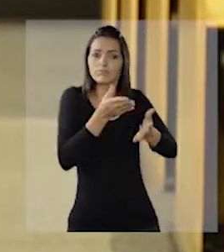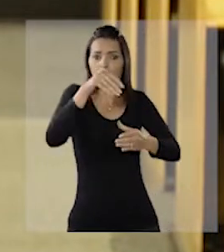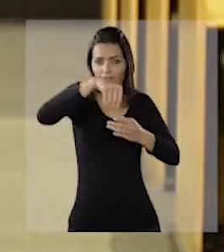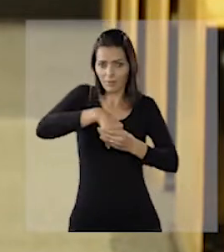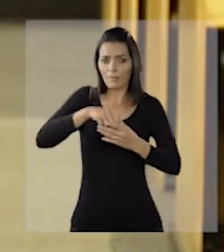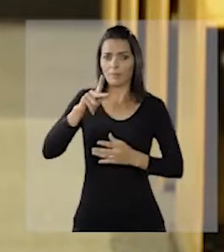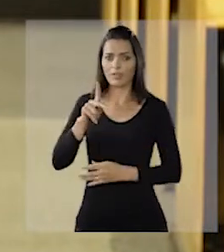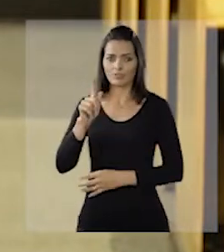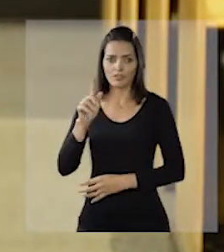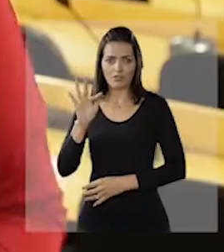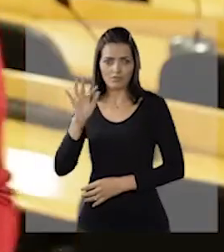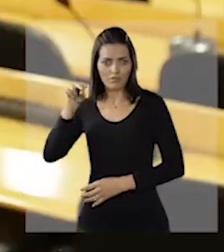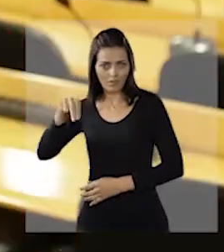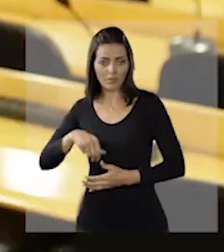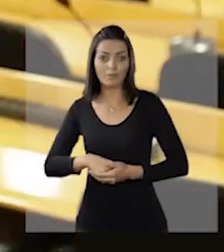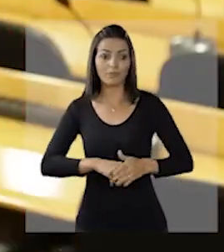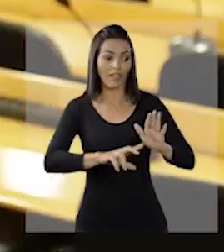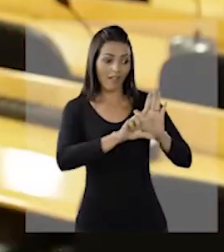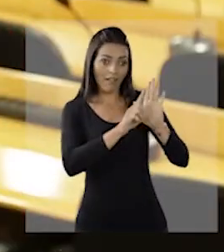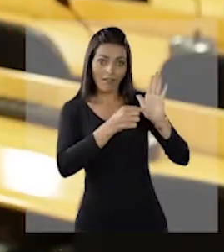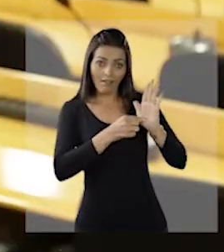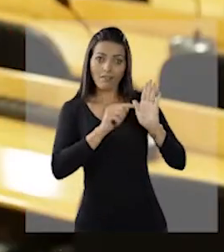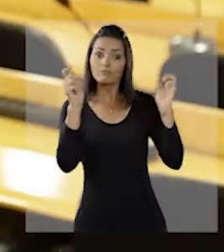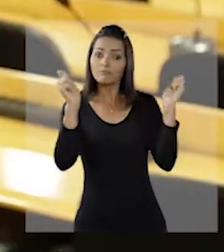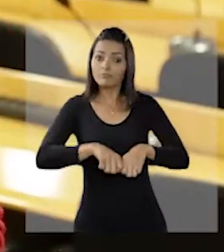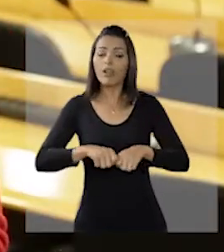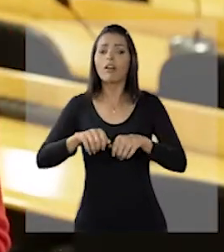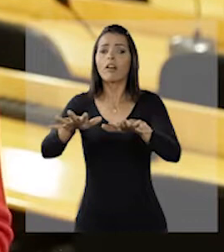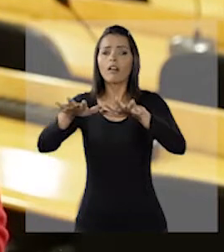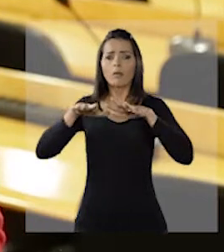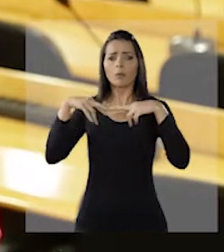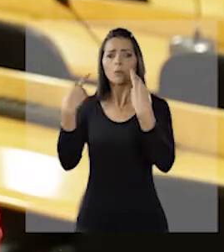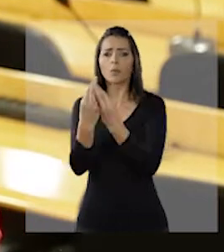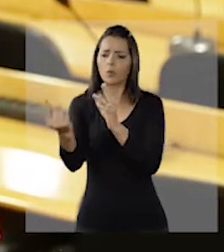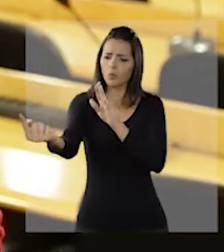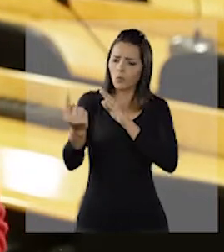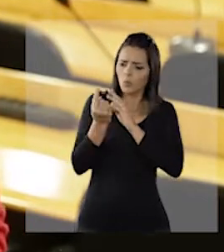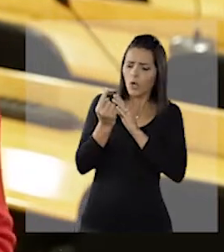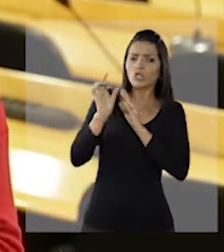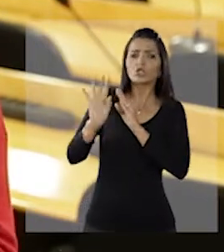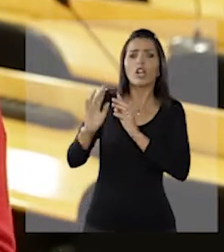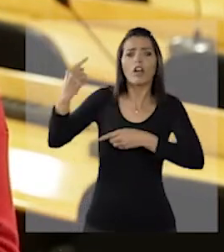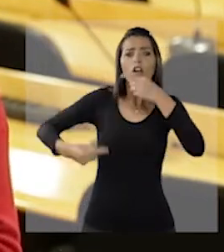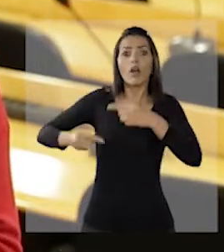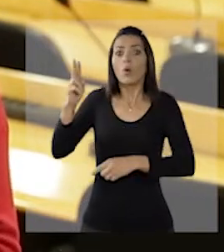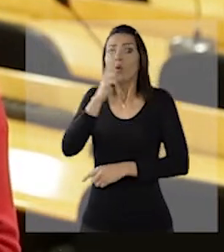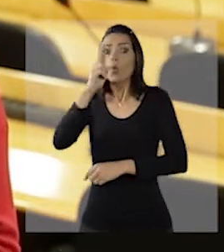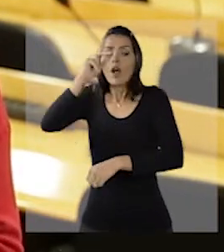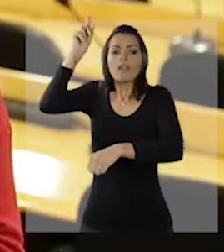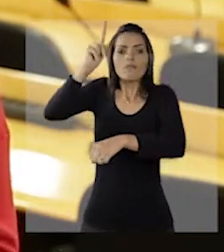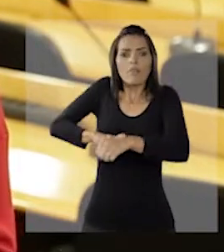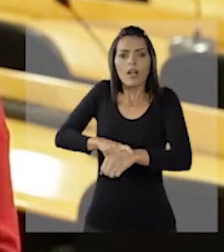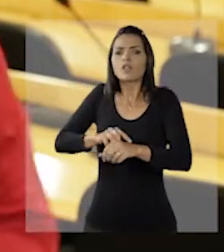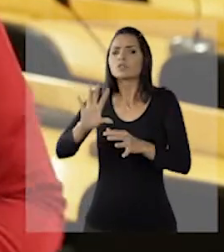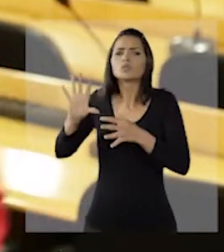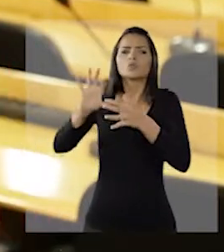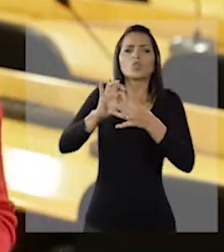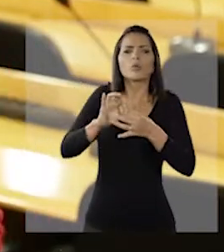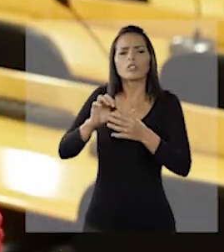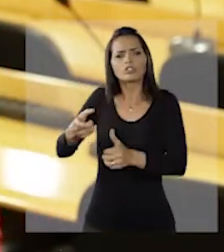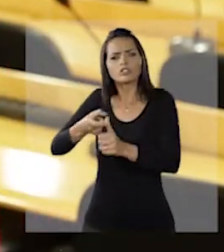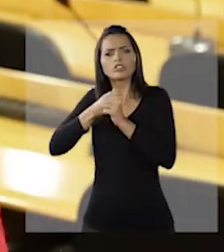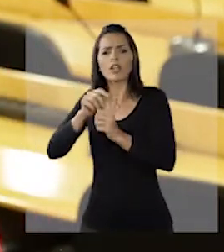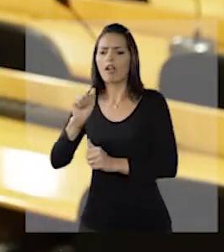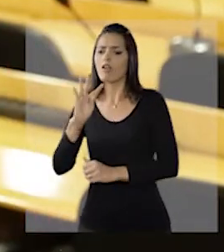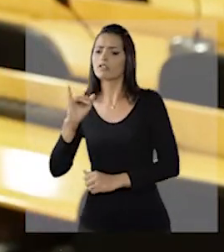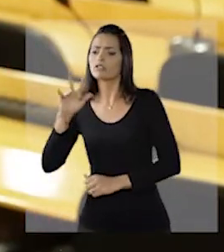da classe no órgão. A norma também prevê que as audiências não sejam apenas para tratar de situações urgentes relacionadas